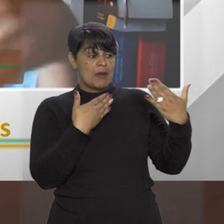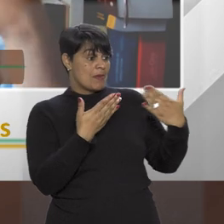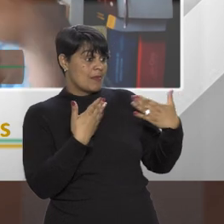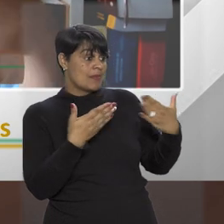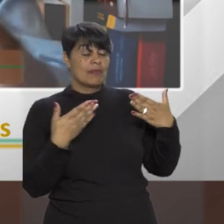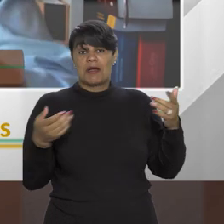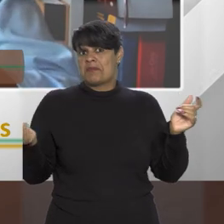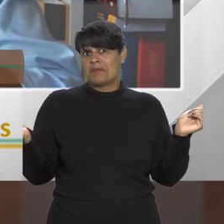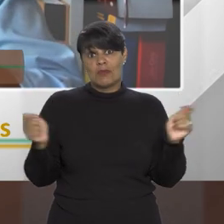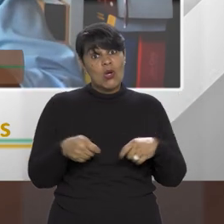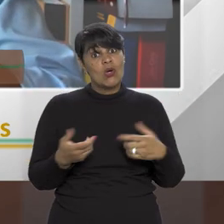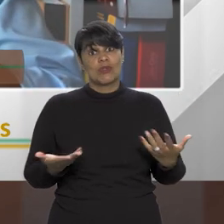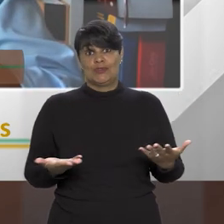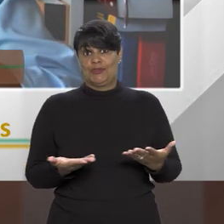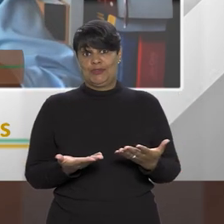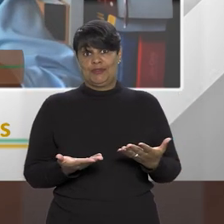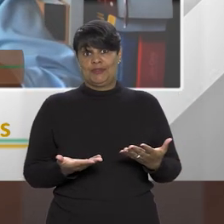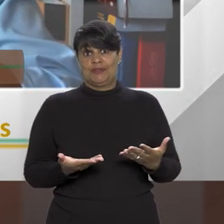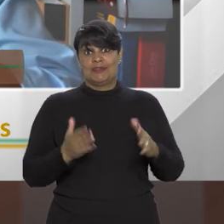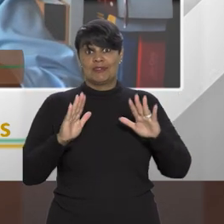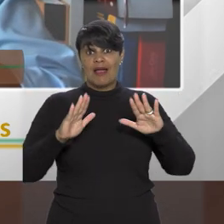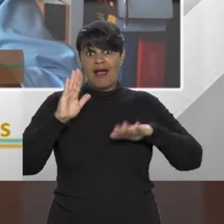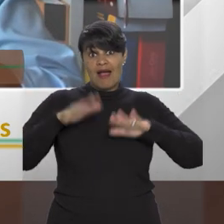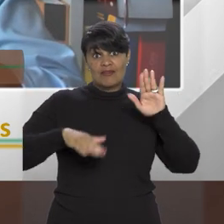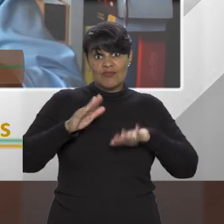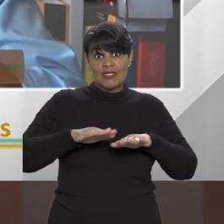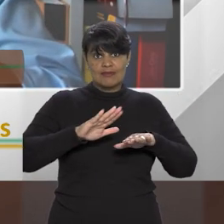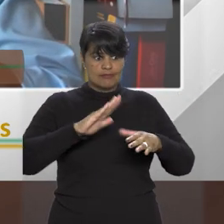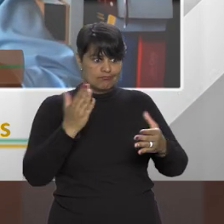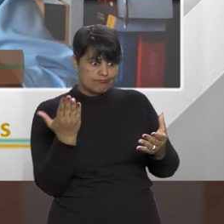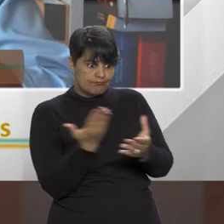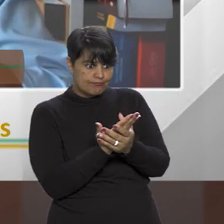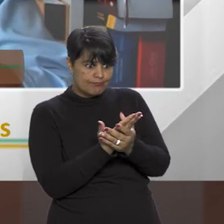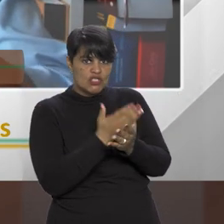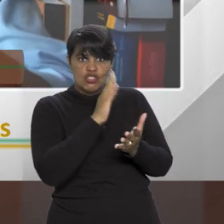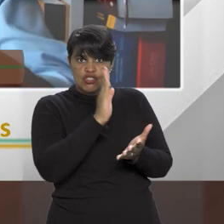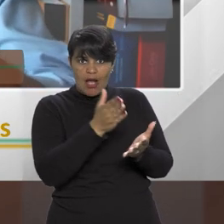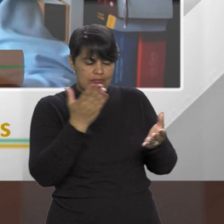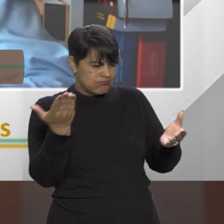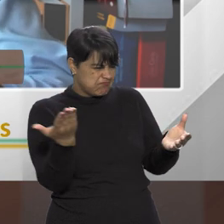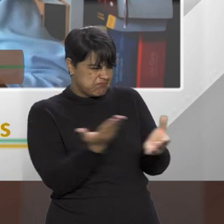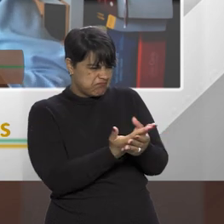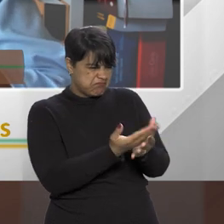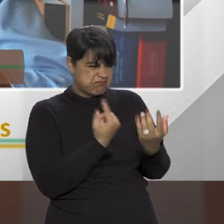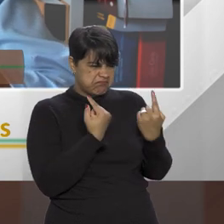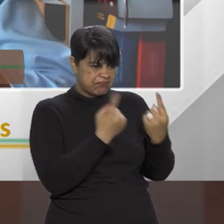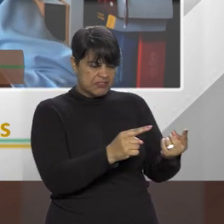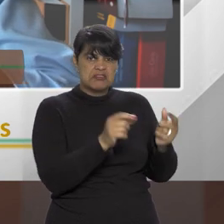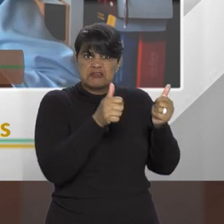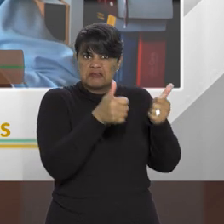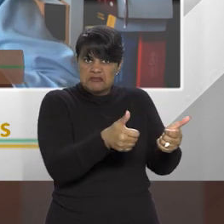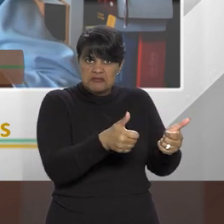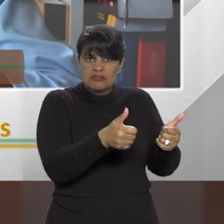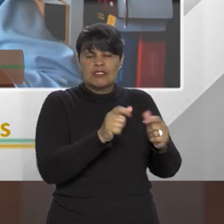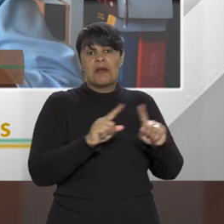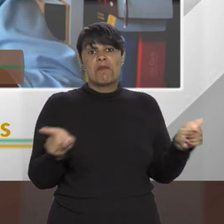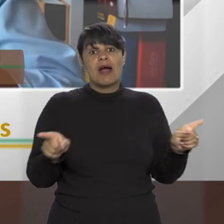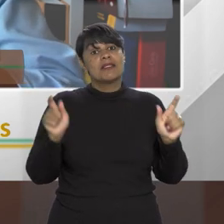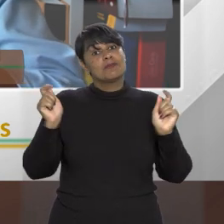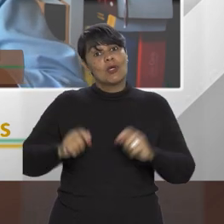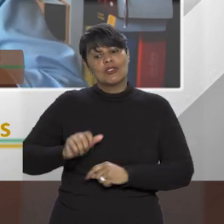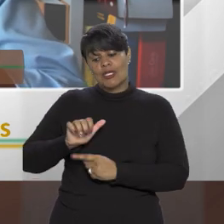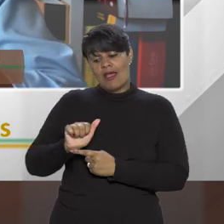permanente, permanente, que pode acontecer a qualquer momento, como há, por exemplo, juízes que têm feito o